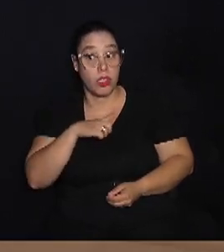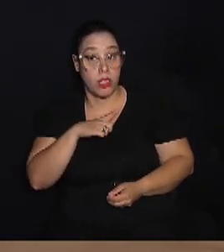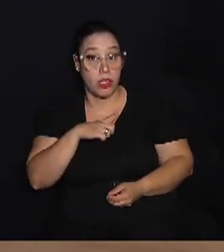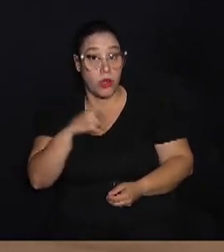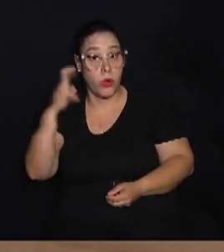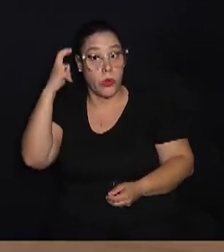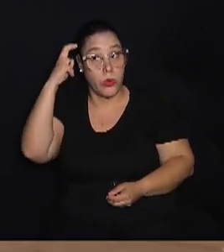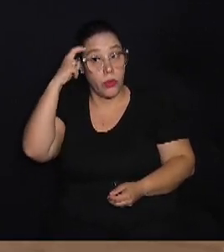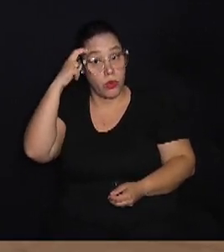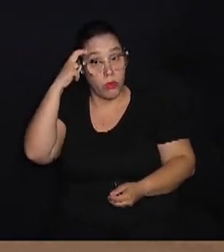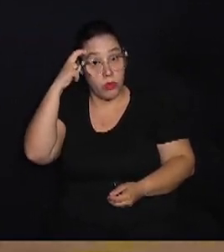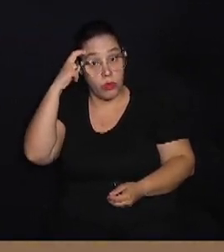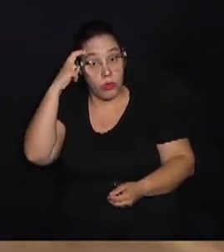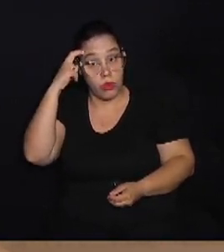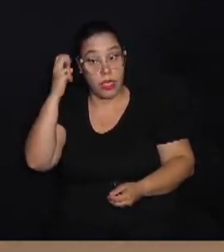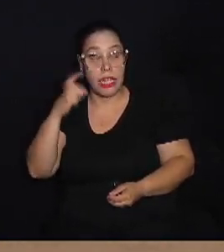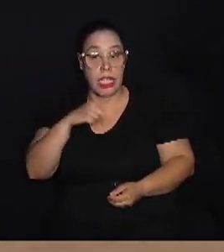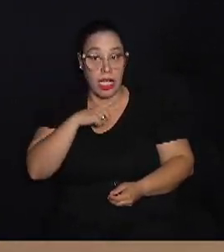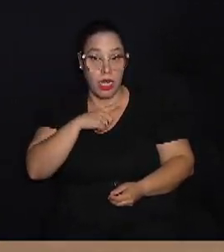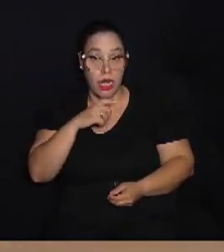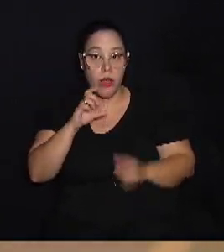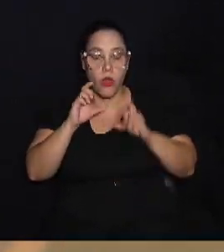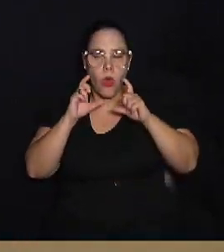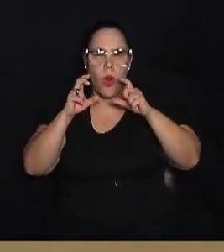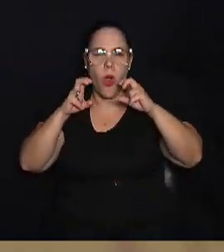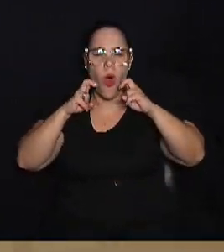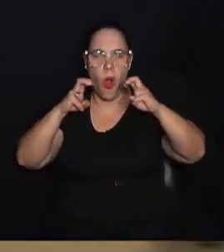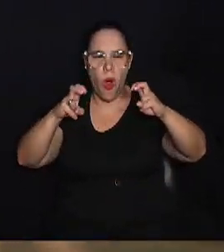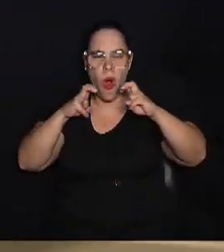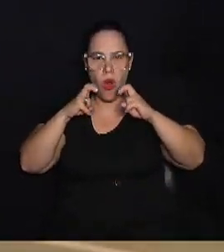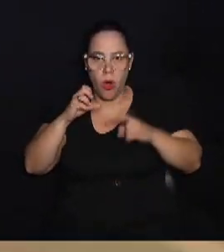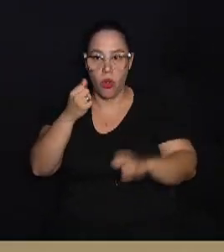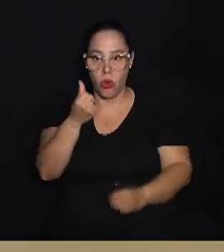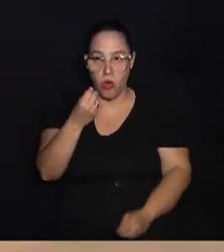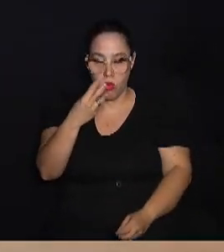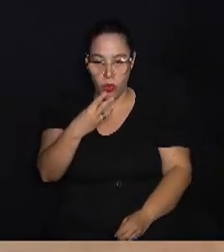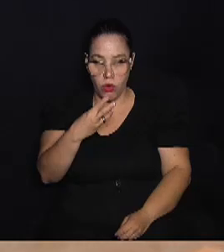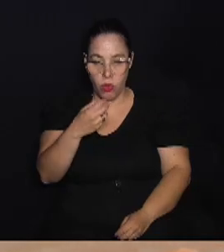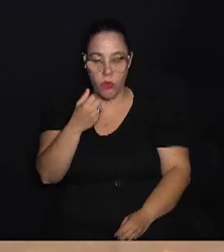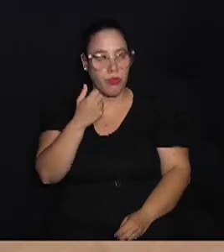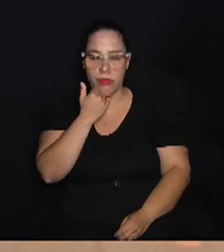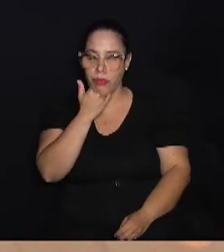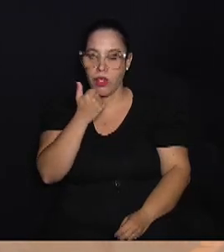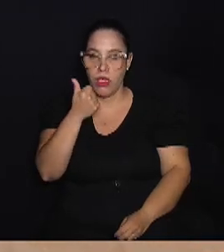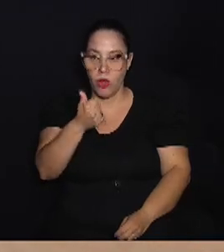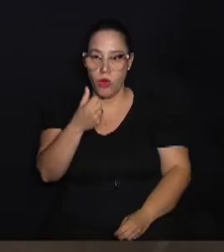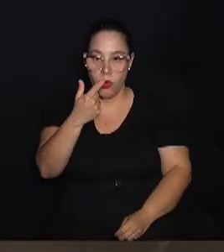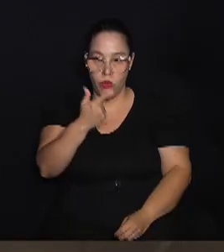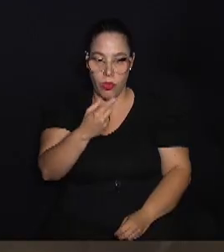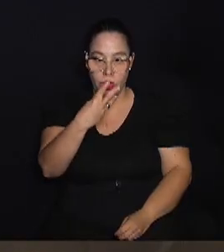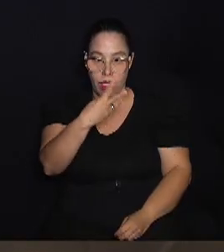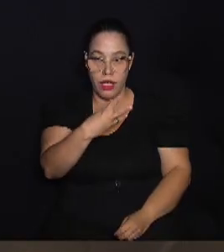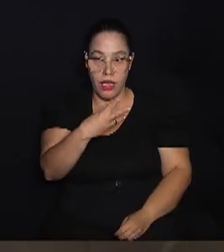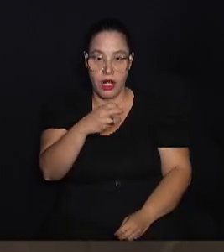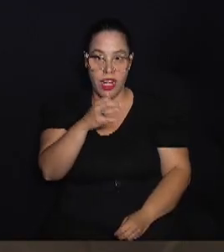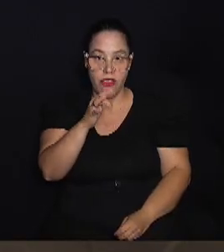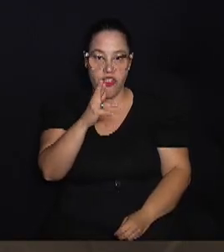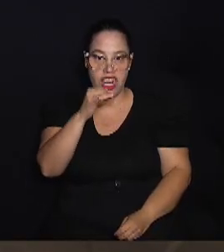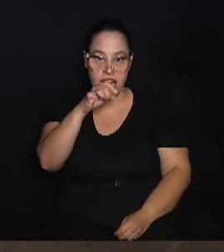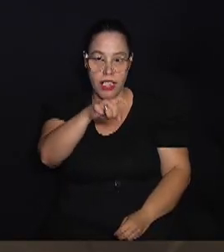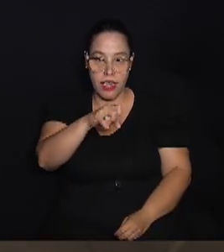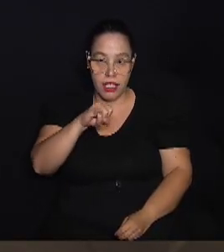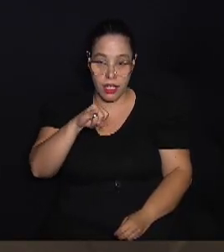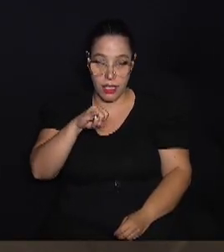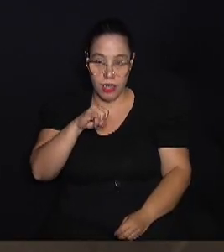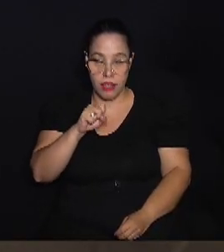cultura dos clubes aqui, todo mundo tem seu grito, né? A gente é bem simplão, é 1, 2, 3 Fênix, em homenagem até à cidade de Campinas, e a Fênix está no